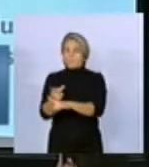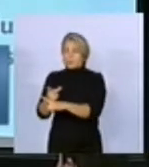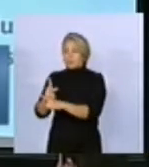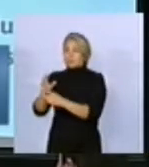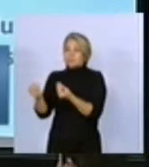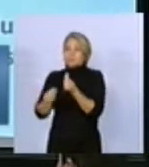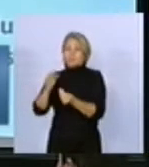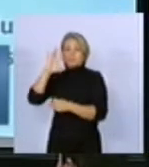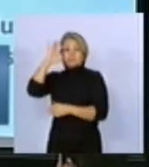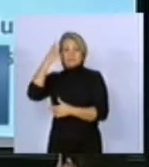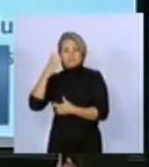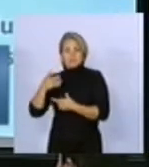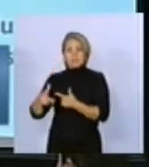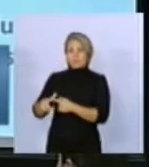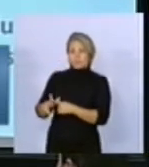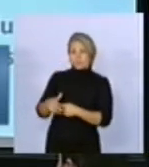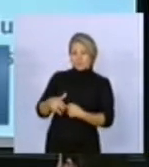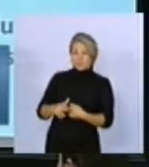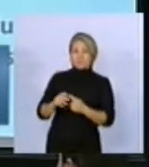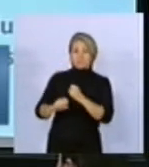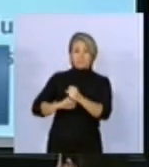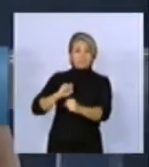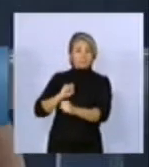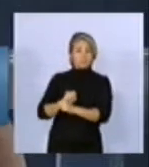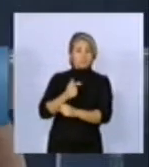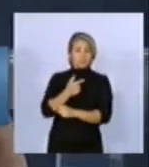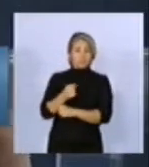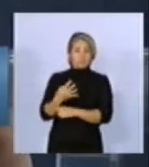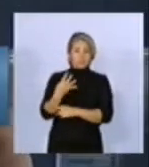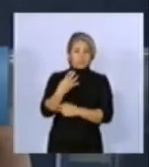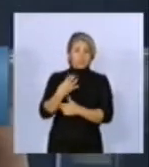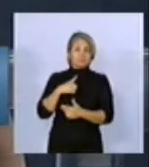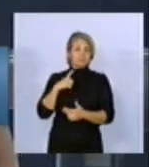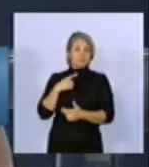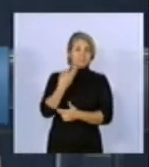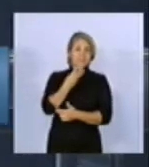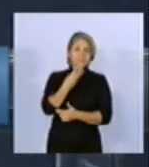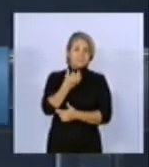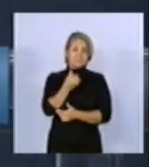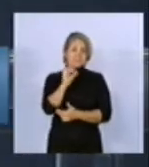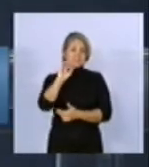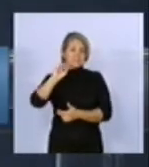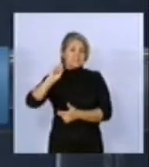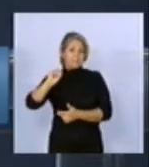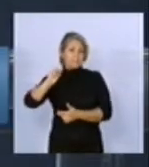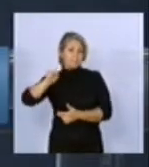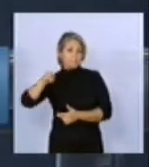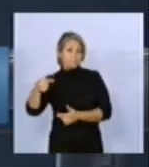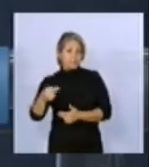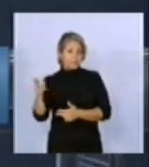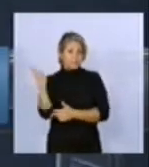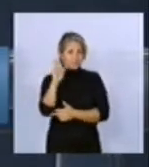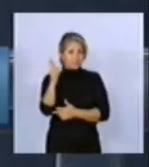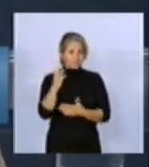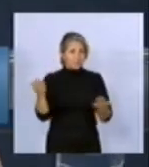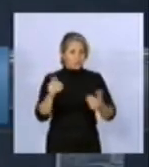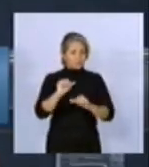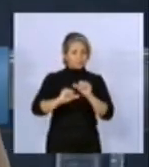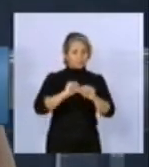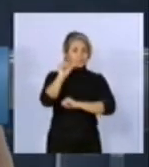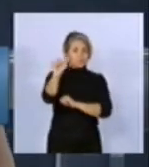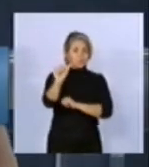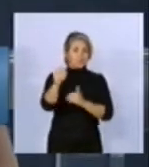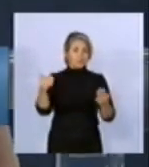é uma máquina que em 2004 custava 360.000 a máquina hoje ela custa